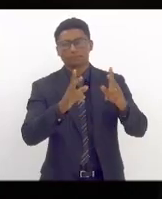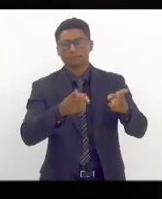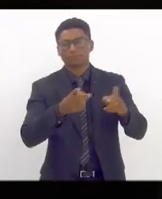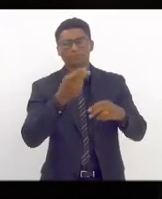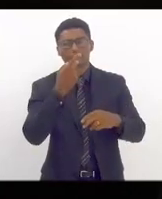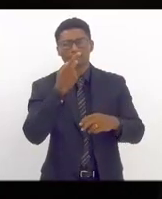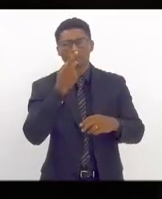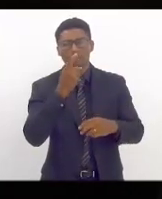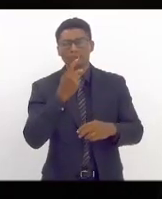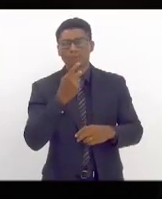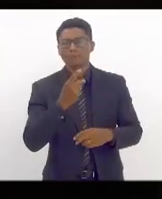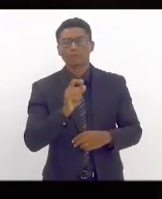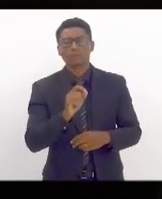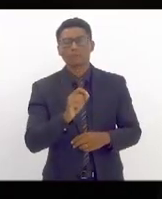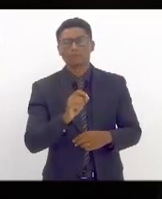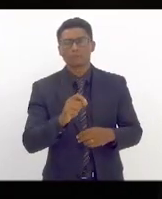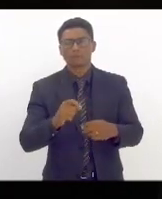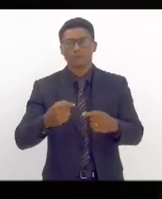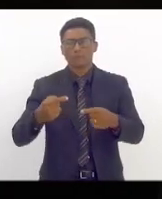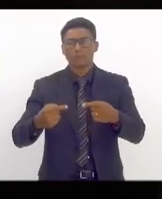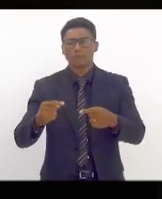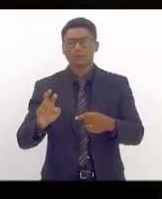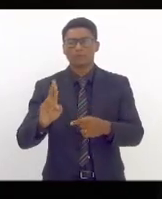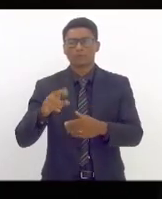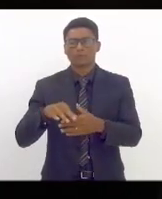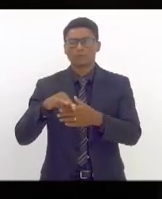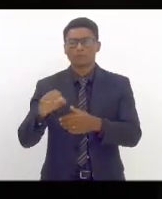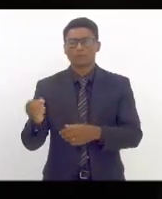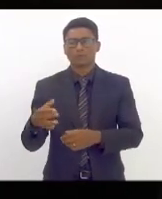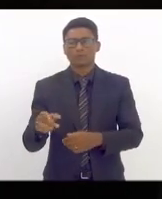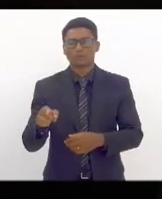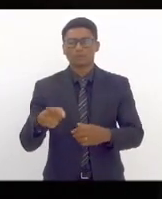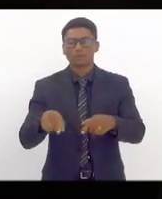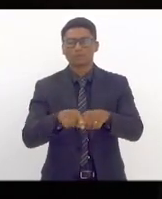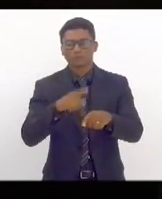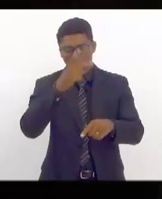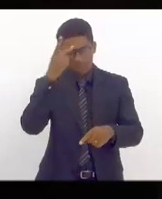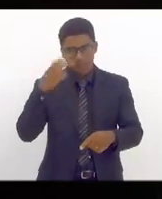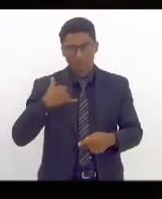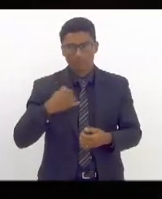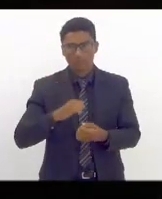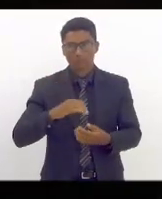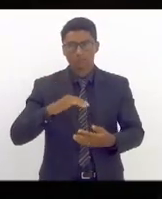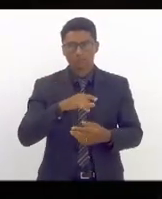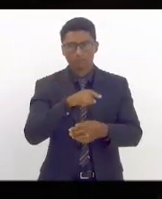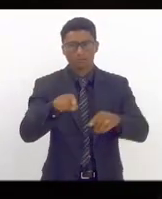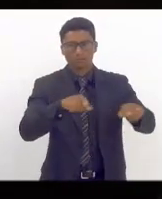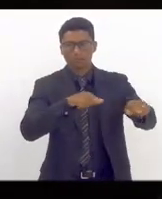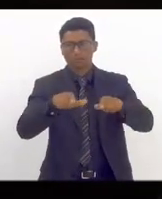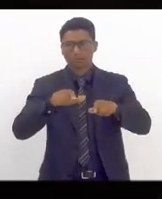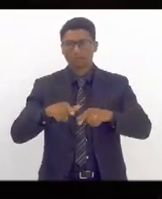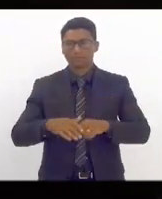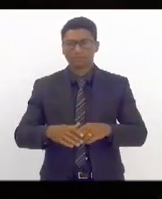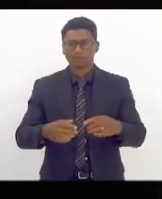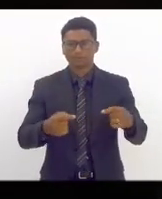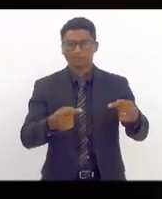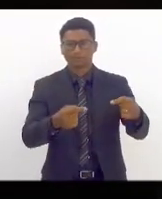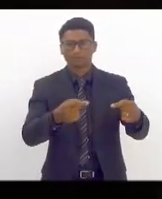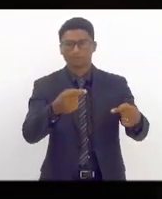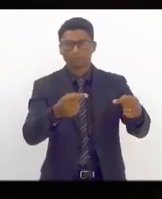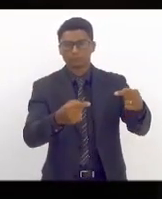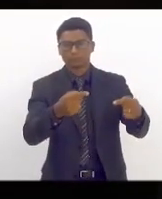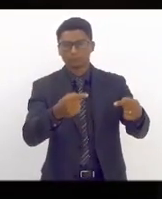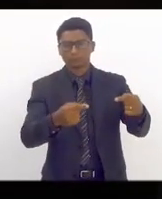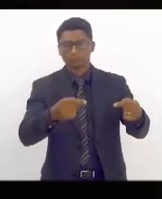com as novas lideranças políticas com os mais velhos também que estão aí trabalhando a política é